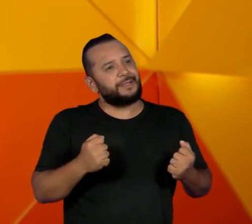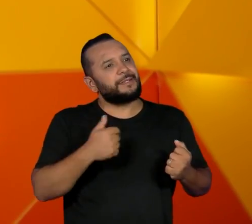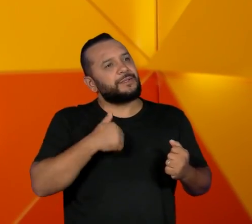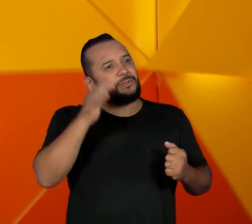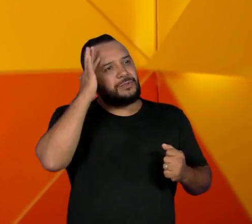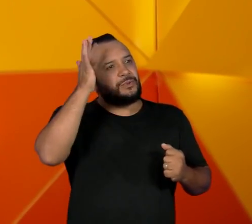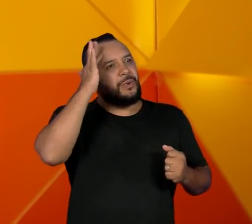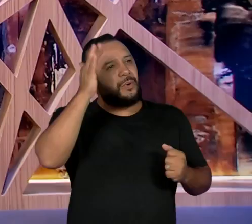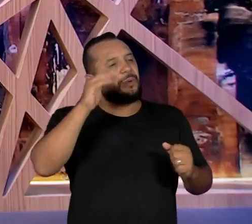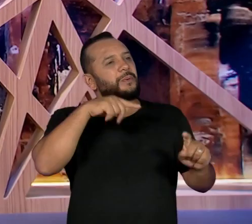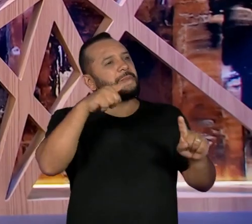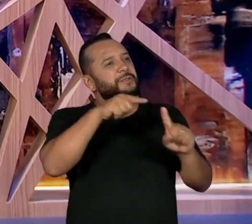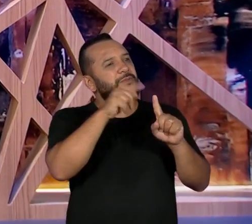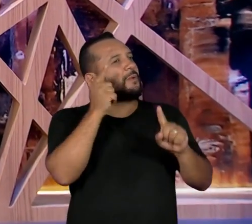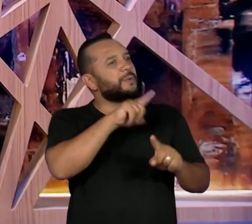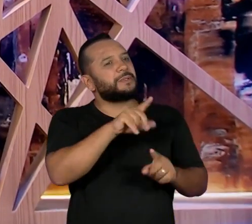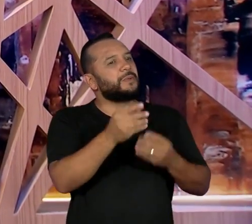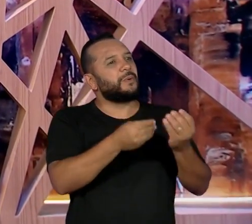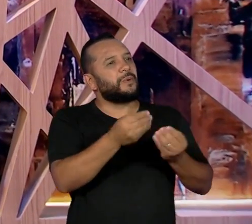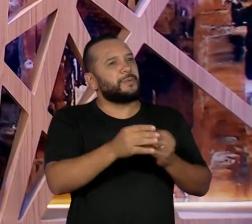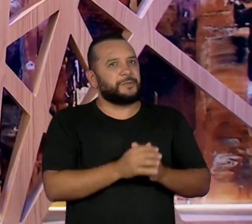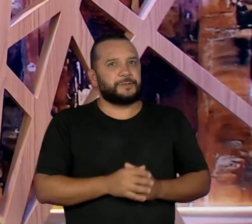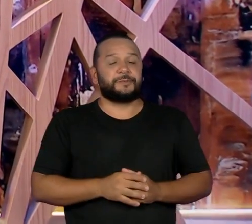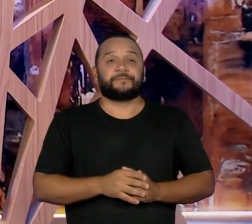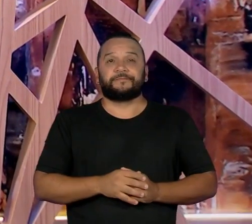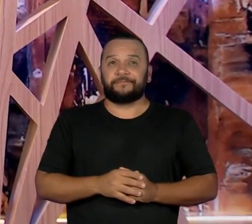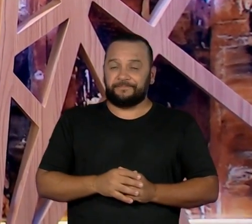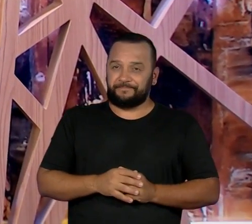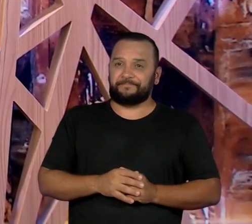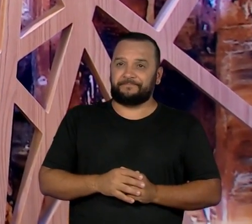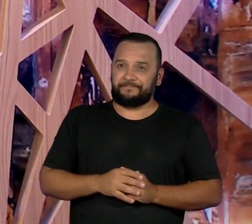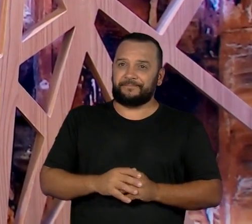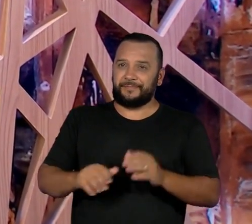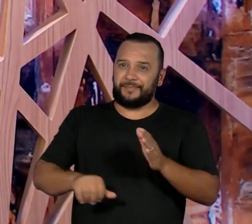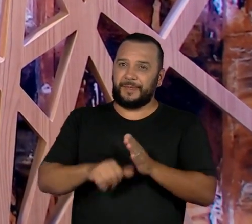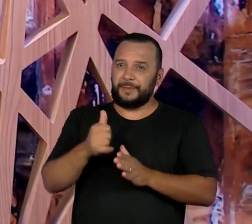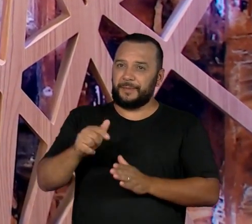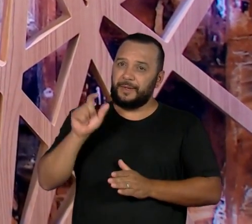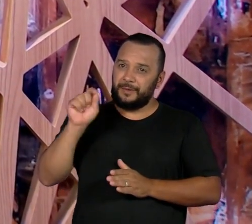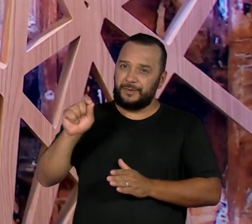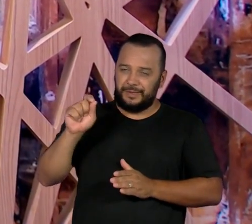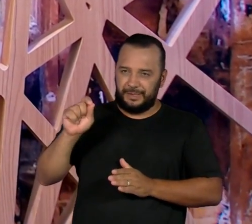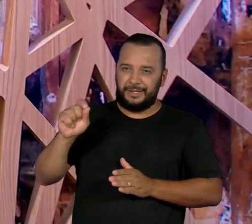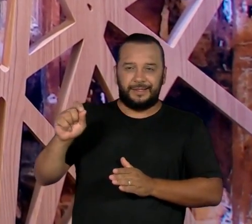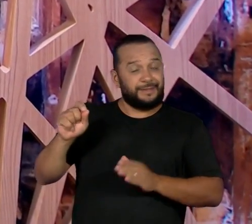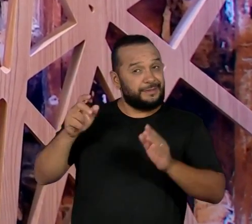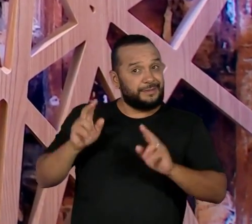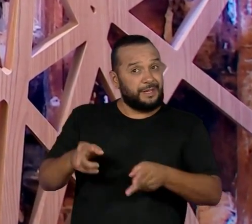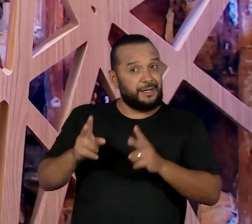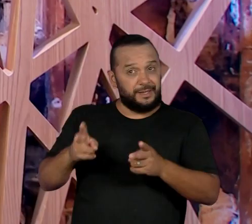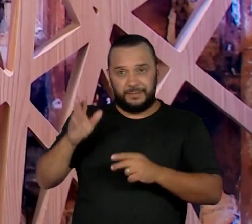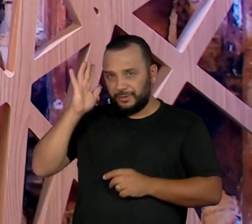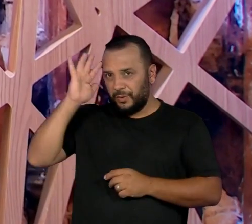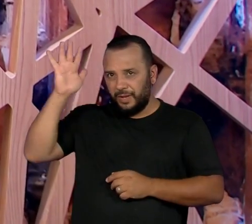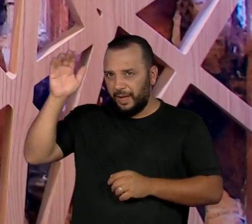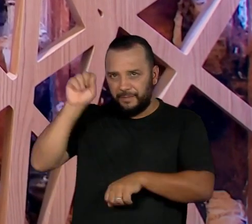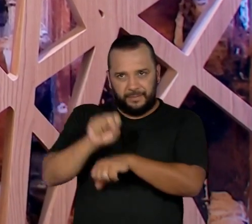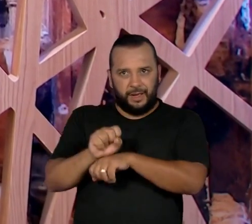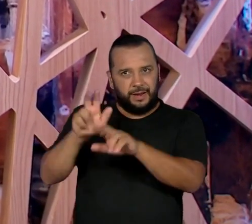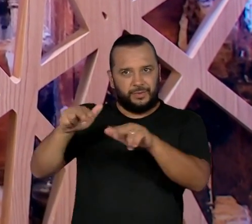nossos sonhos? Bom, primeiro eu acho que é essa possibilidade de continuar sonhando, acho que isso é